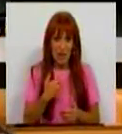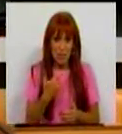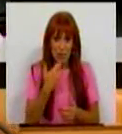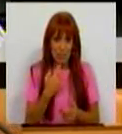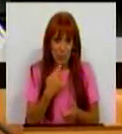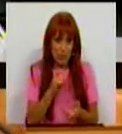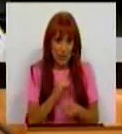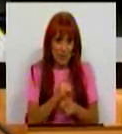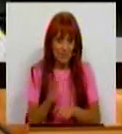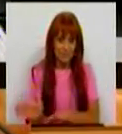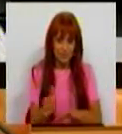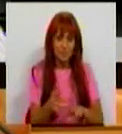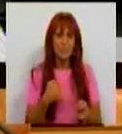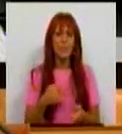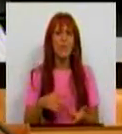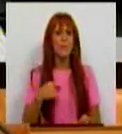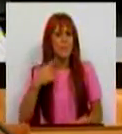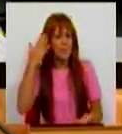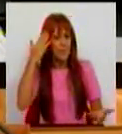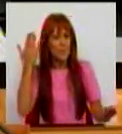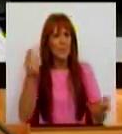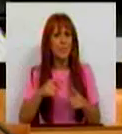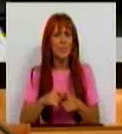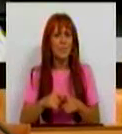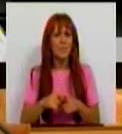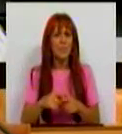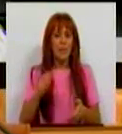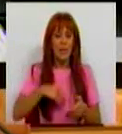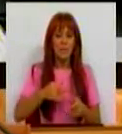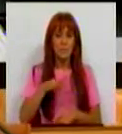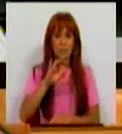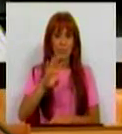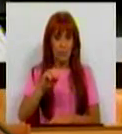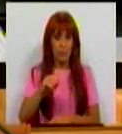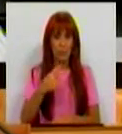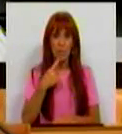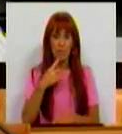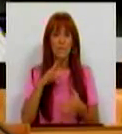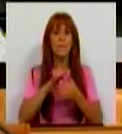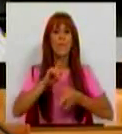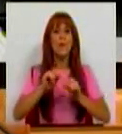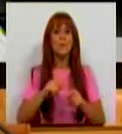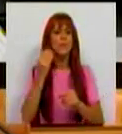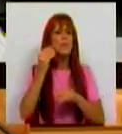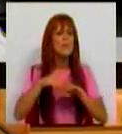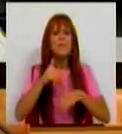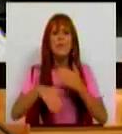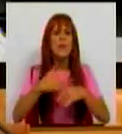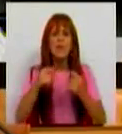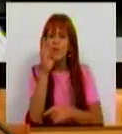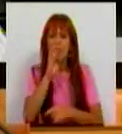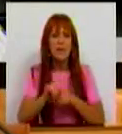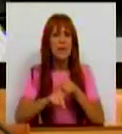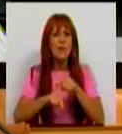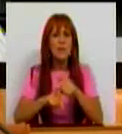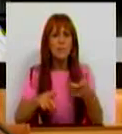estas questões. Mas, tendo presente que as preocupações do Partido Socialista têm muito que ver com estes procedimentos e com esta